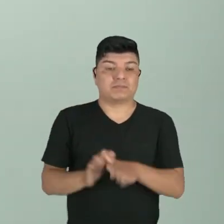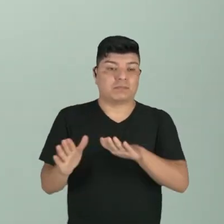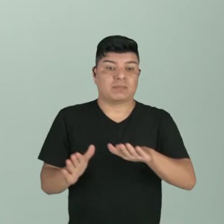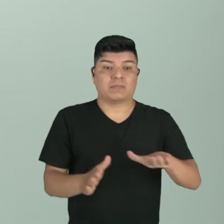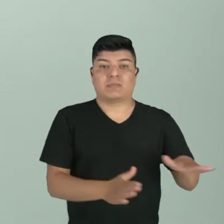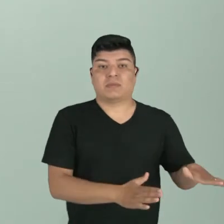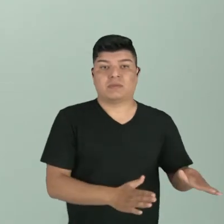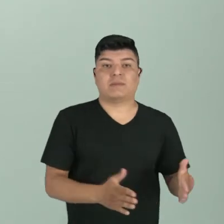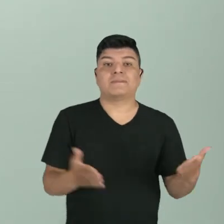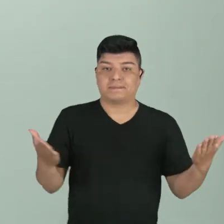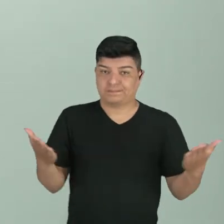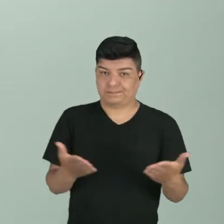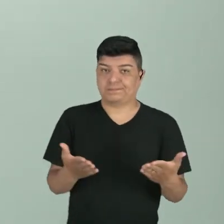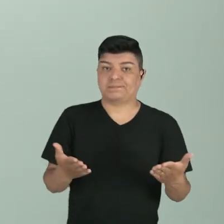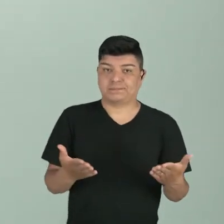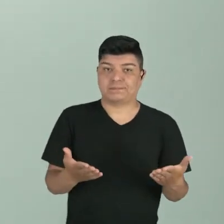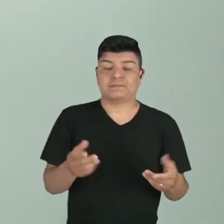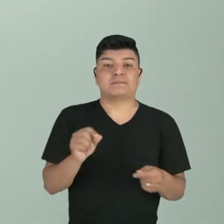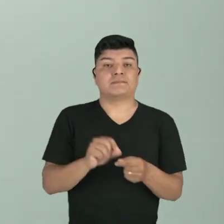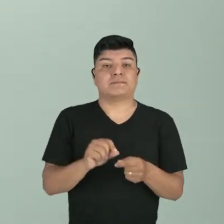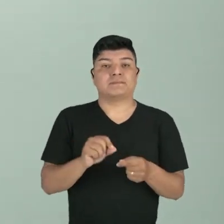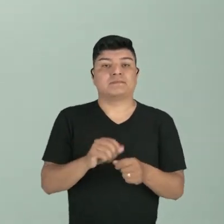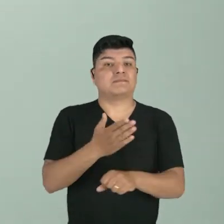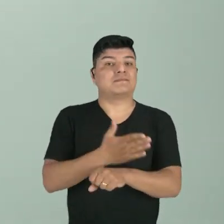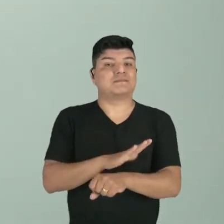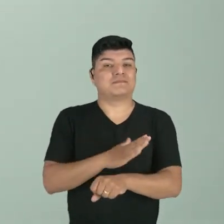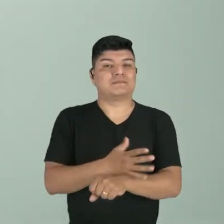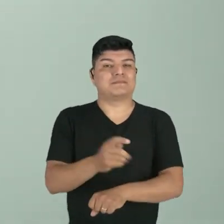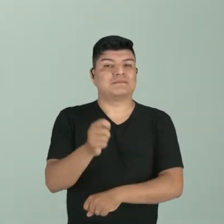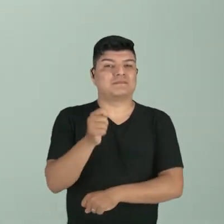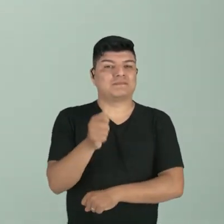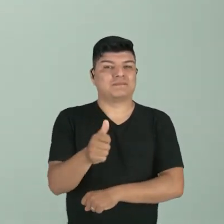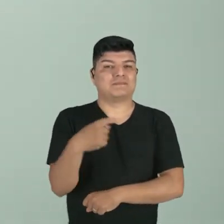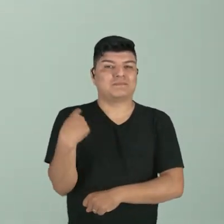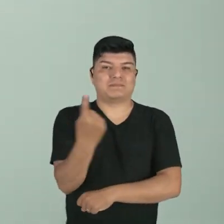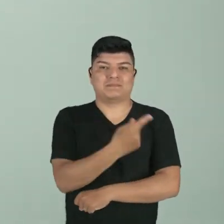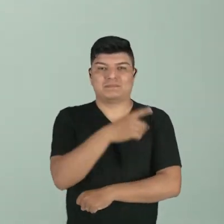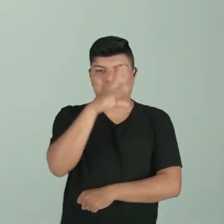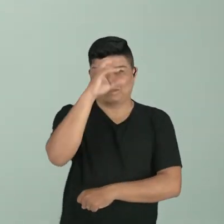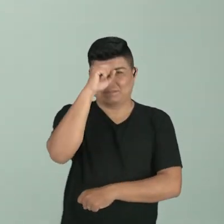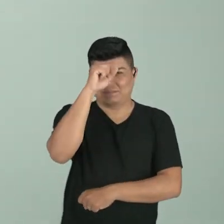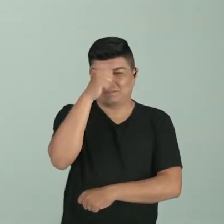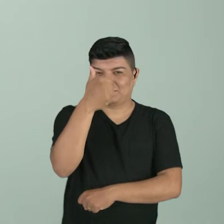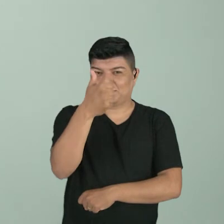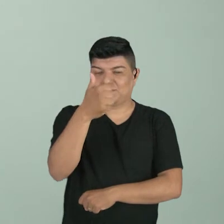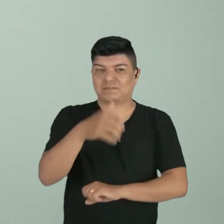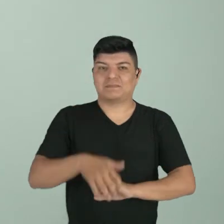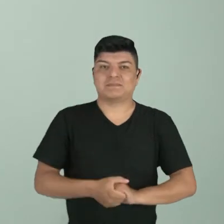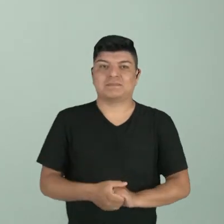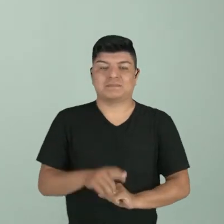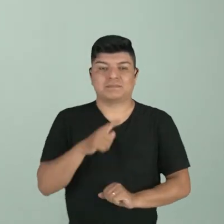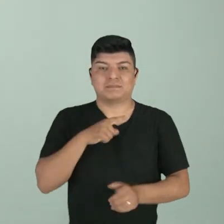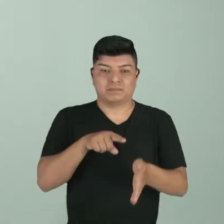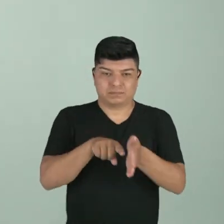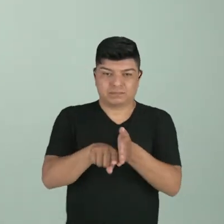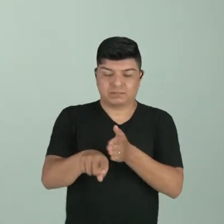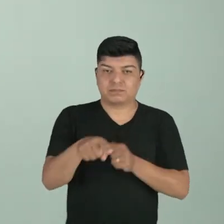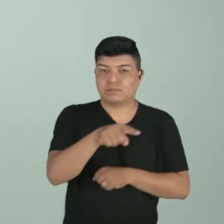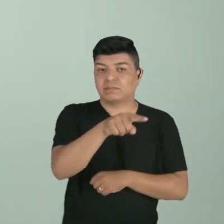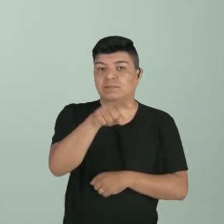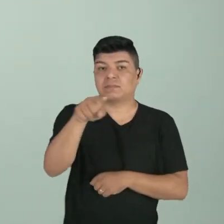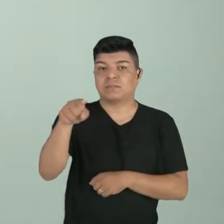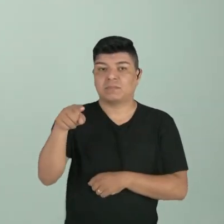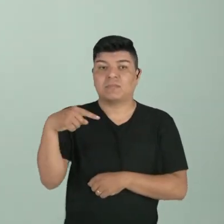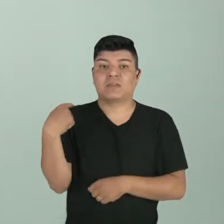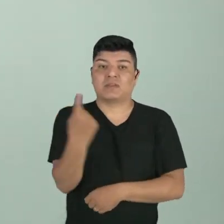nas nossas considerações, vamos treinar um pouco o nosso aprendizado? Tenho aqui uma questão para vocês,